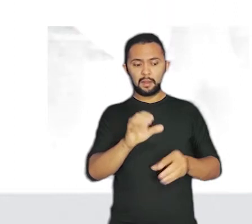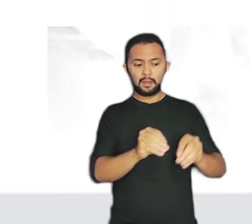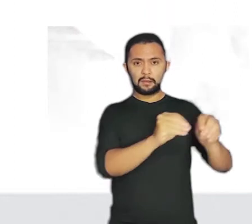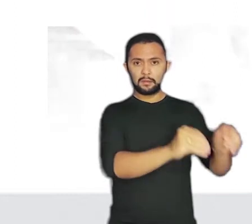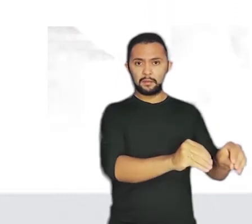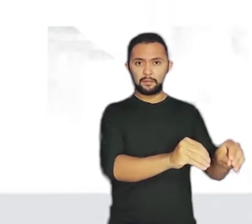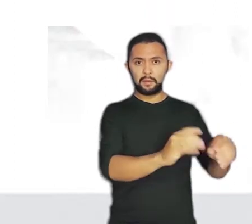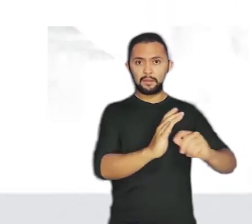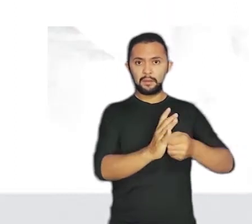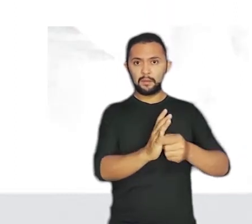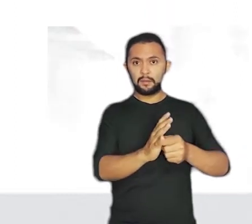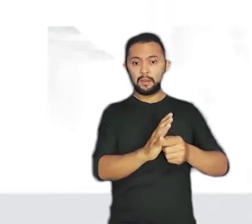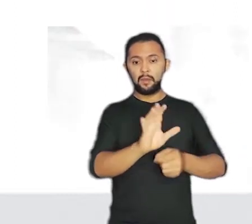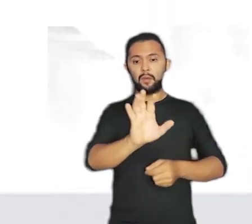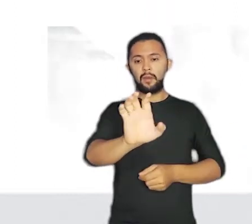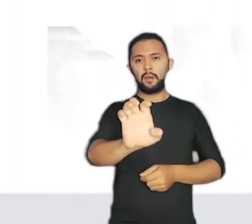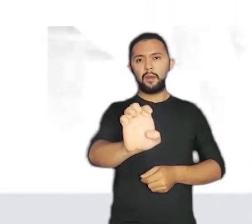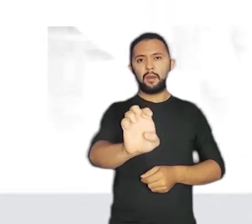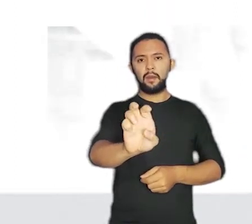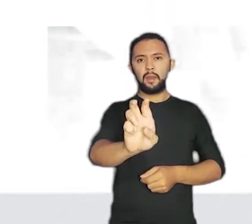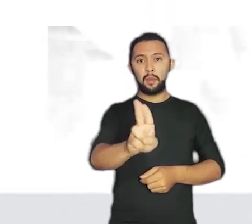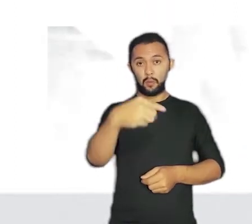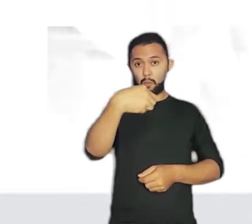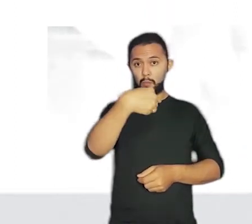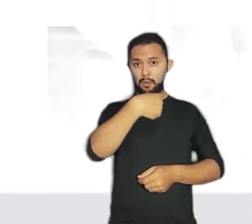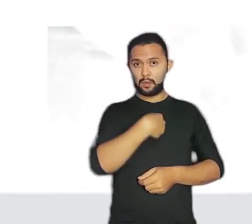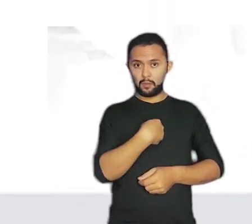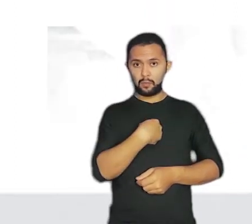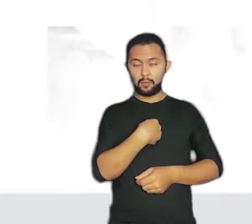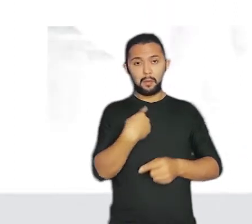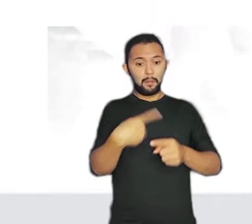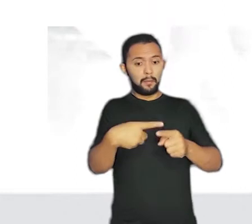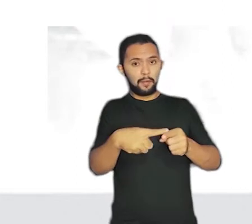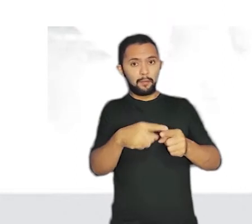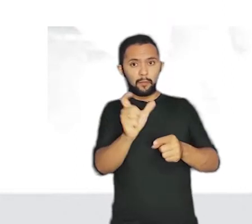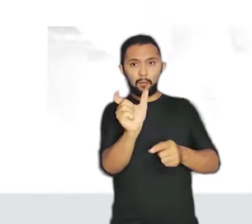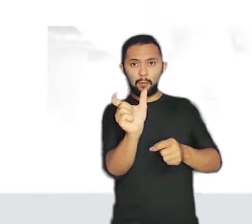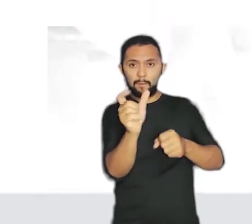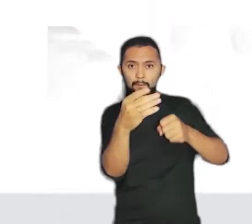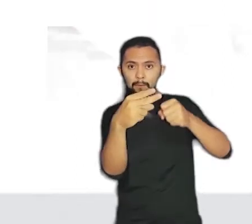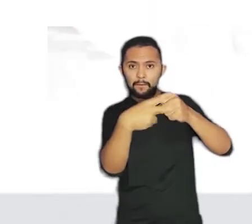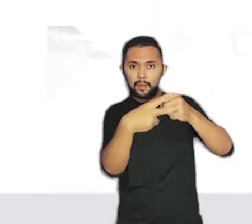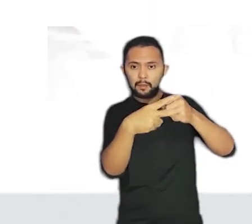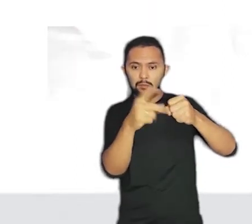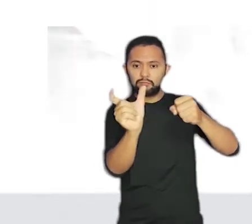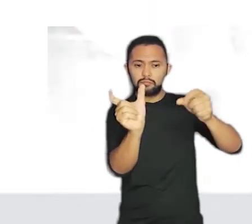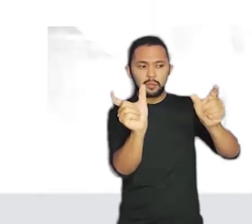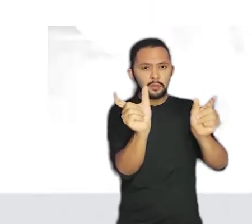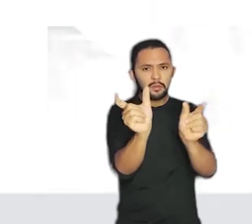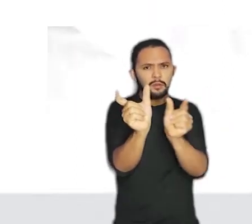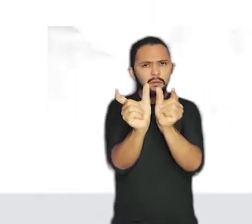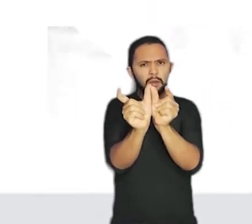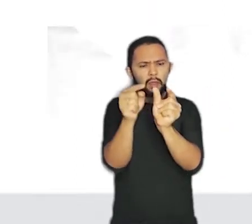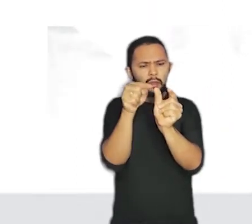deixei minha chave em casa. Eu posso dizer que foi ele deixei? Não, não dá certo, né? Nós deixei, não dá